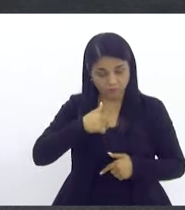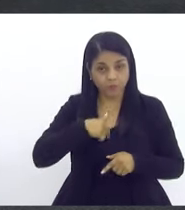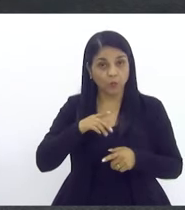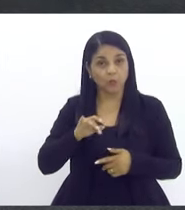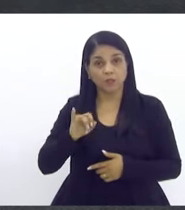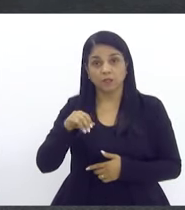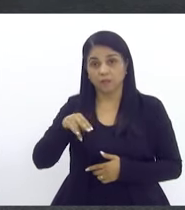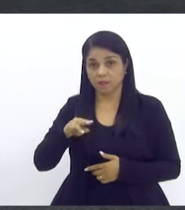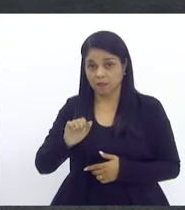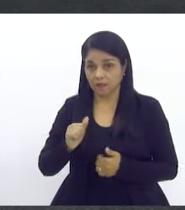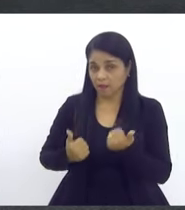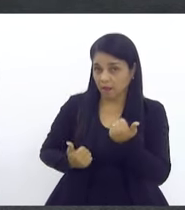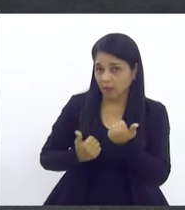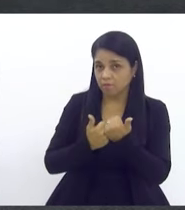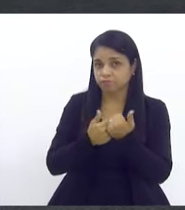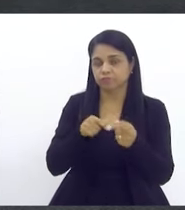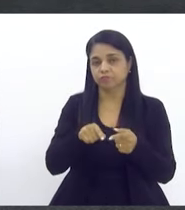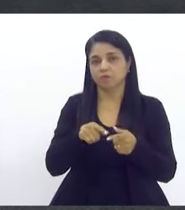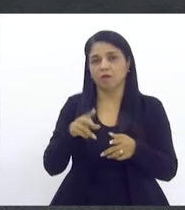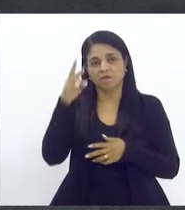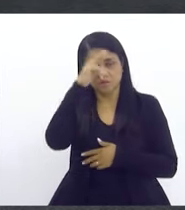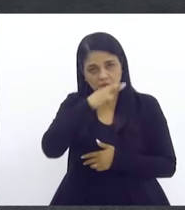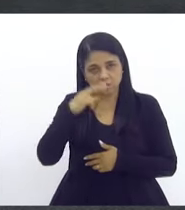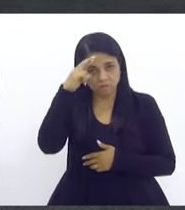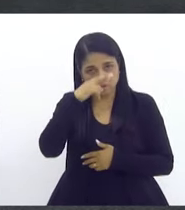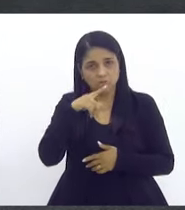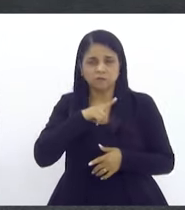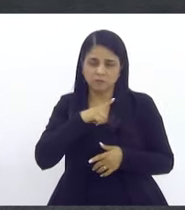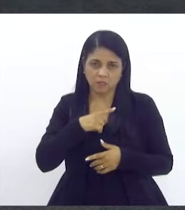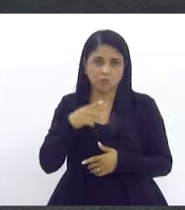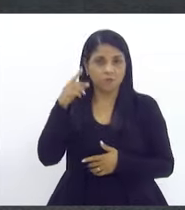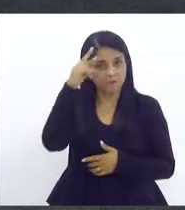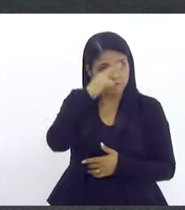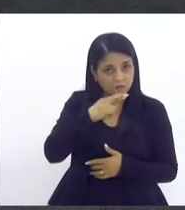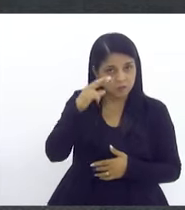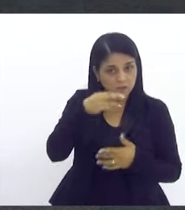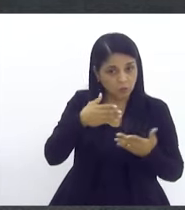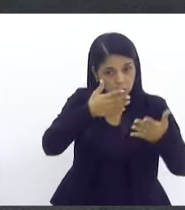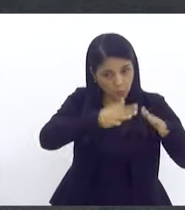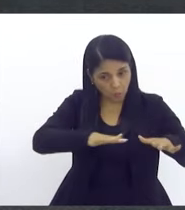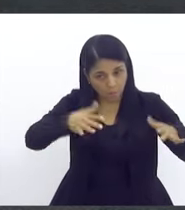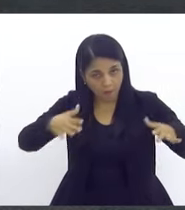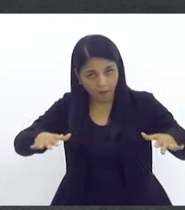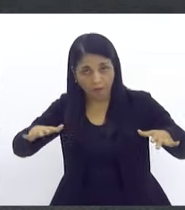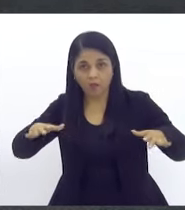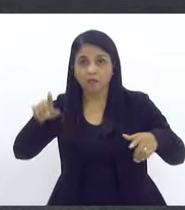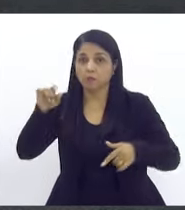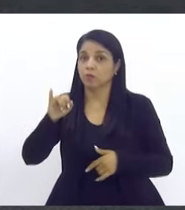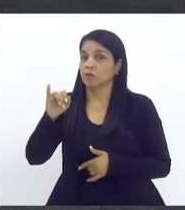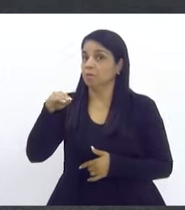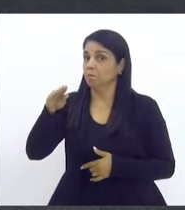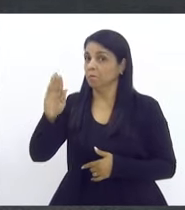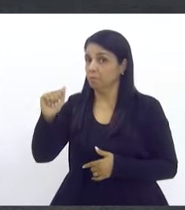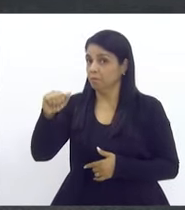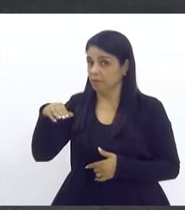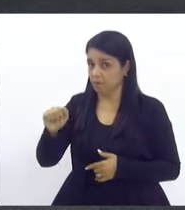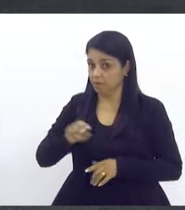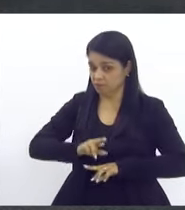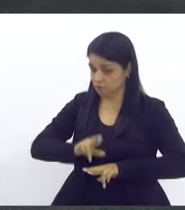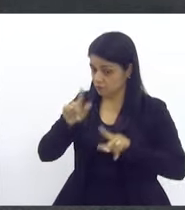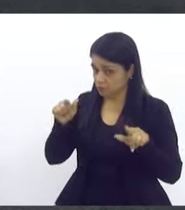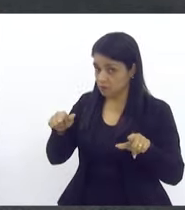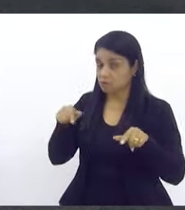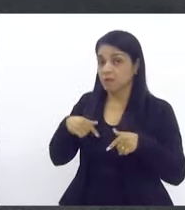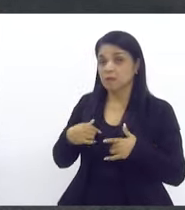ajudou a fiscalização. Tem, claro, uma fiscalização em alto mar, que é do IBAMA, mas o INEA ajudou, até porque